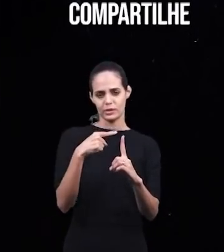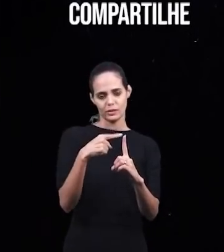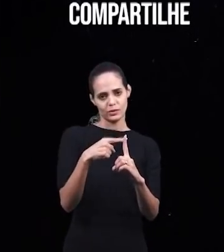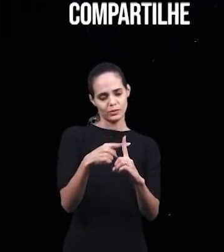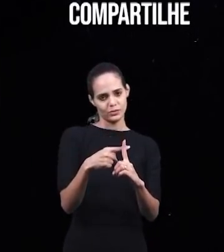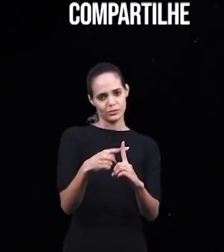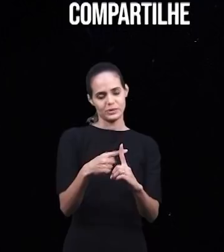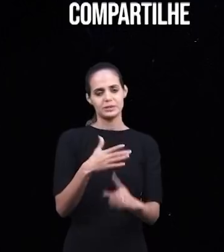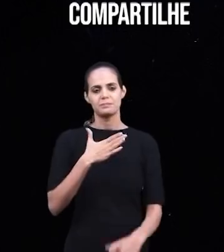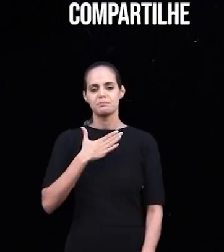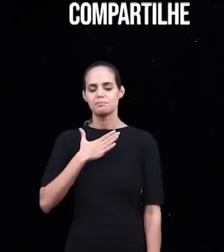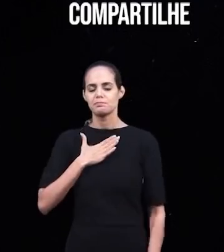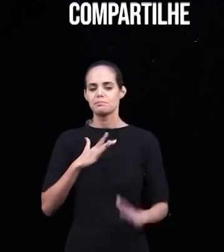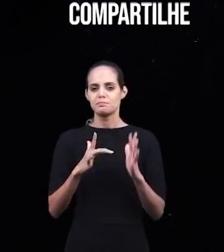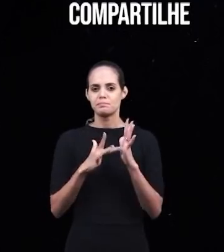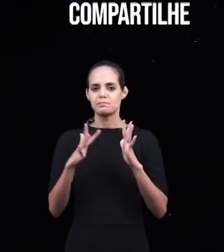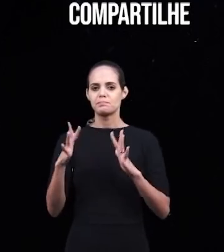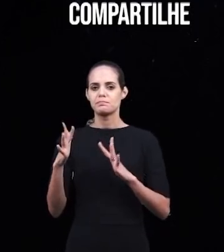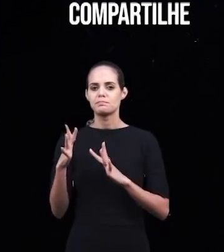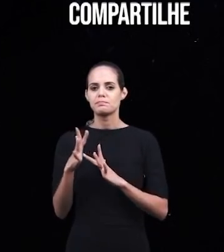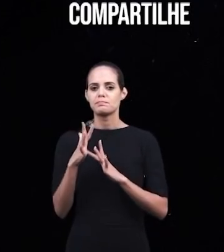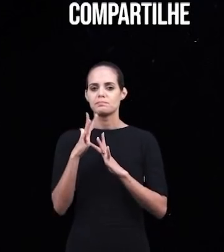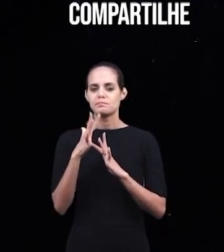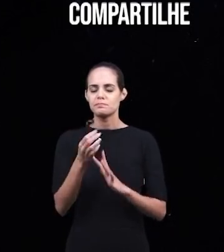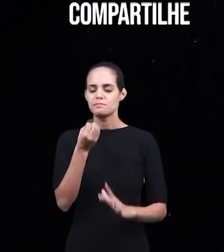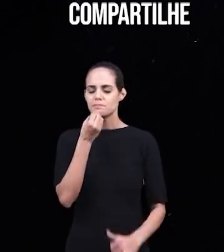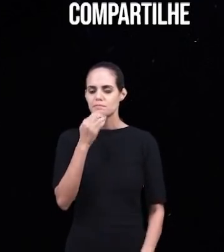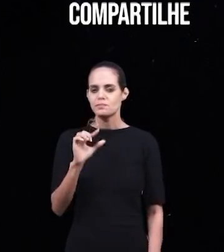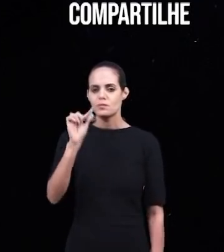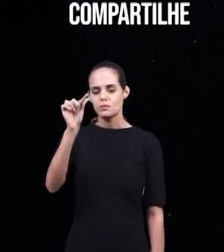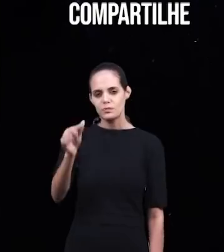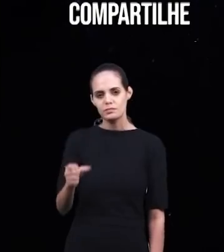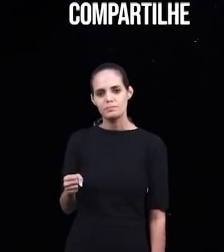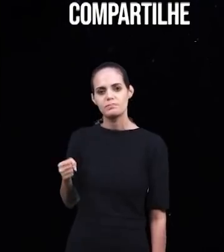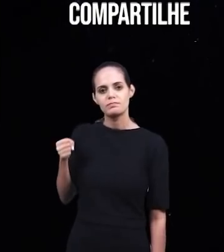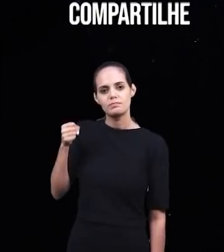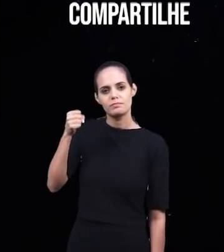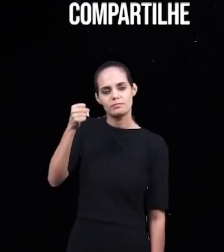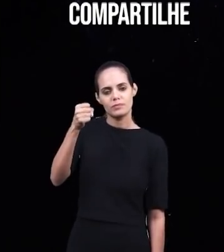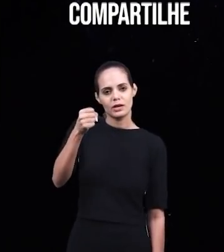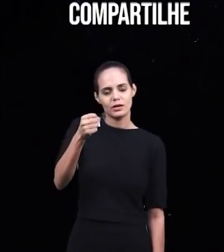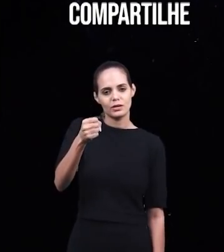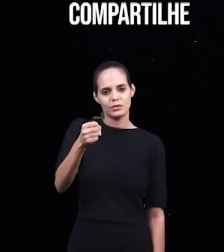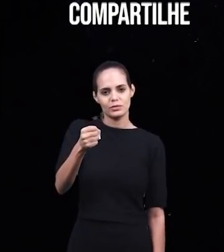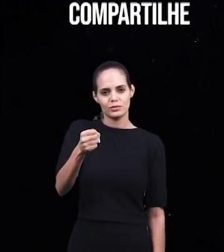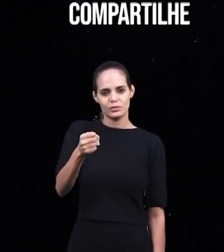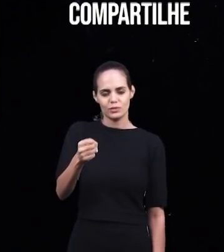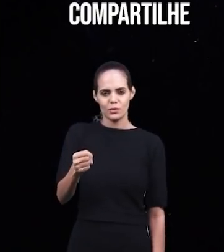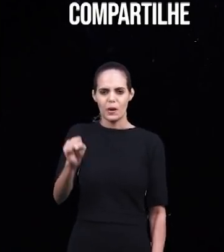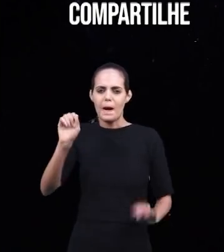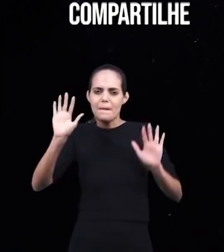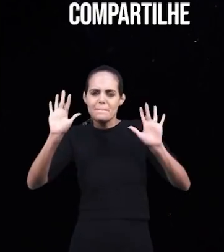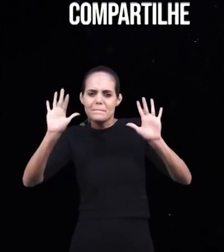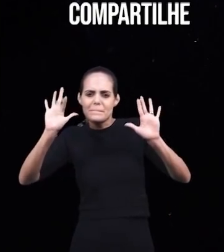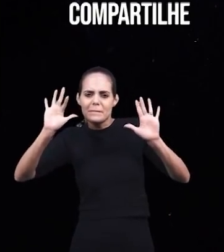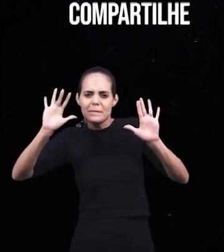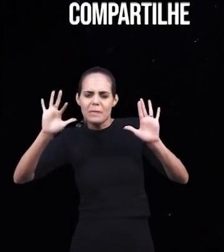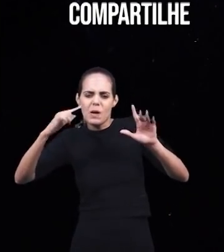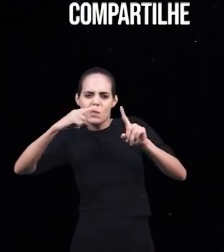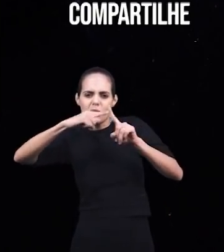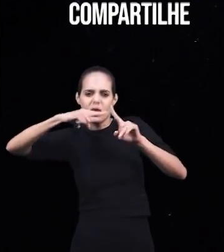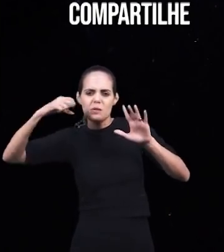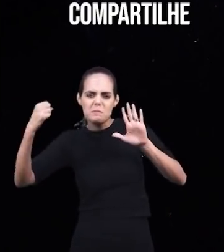meu Jesus, o bom pastor. A mão que foi na